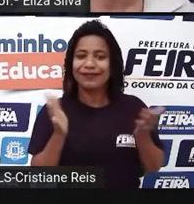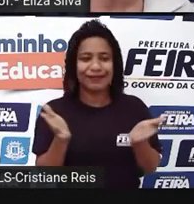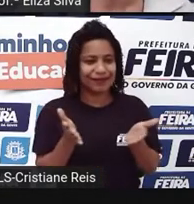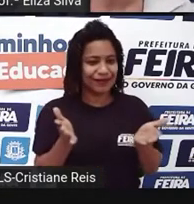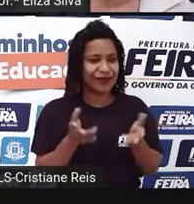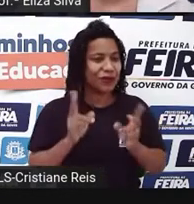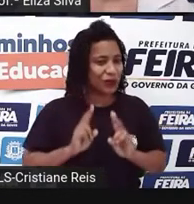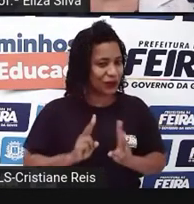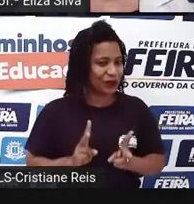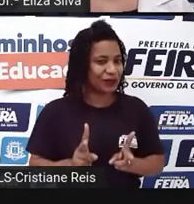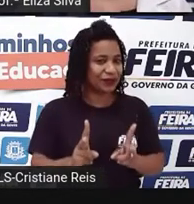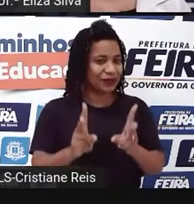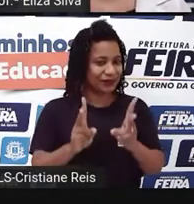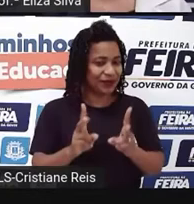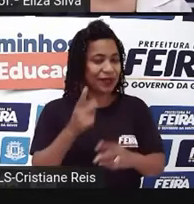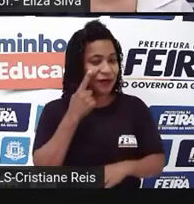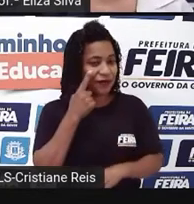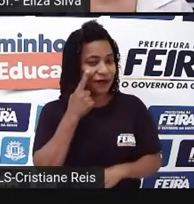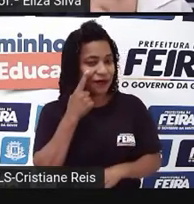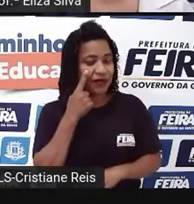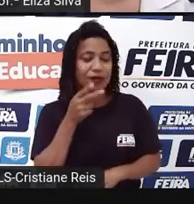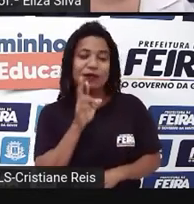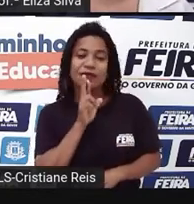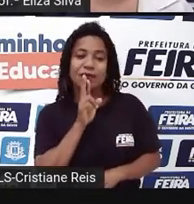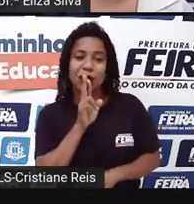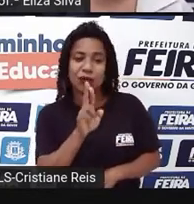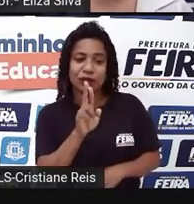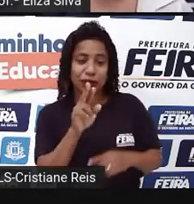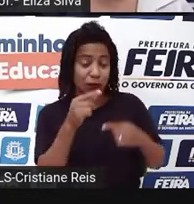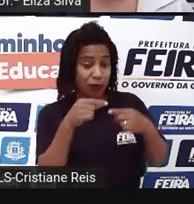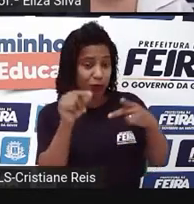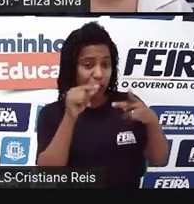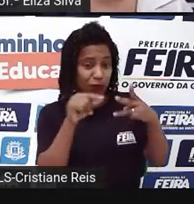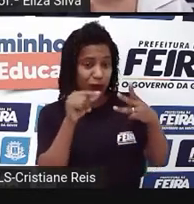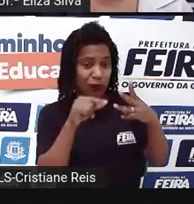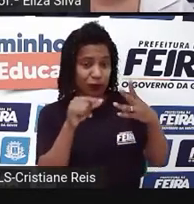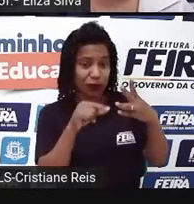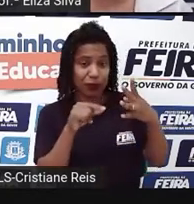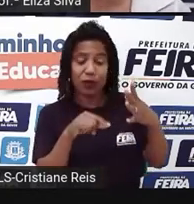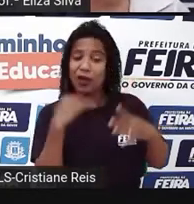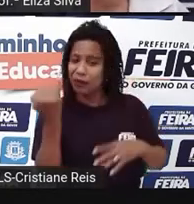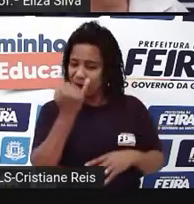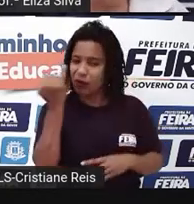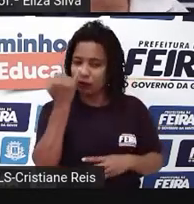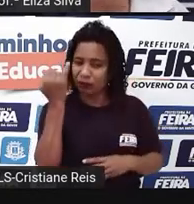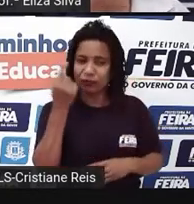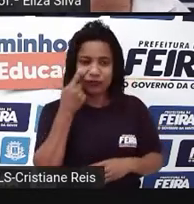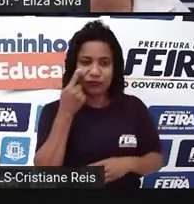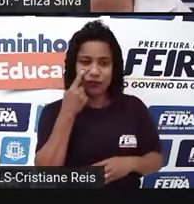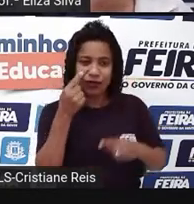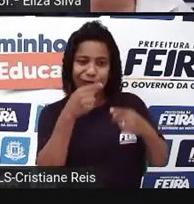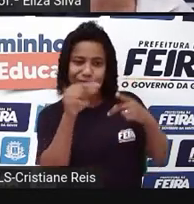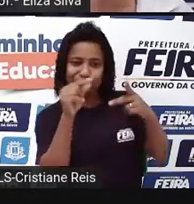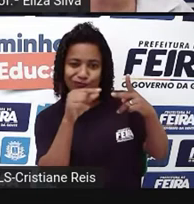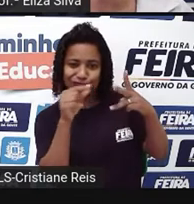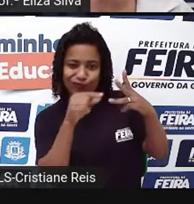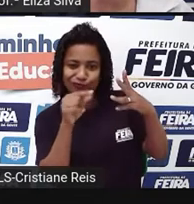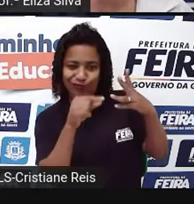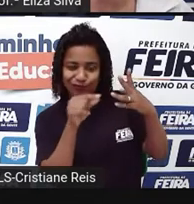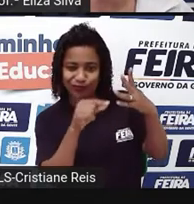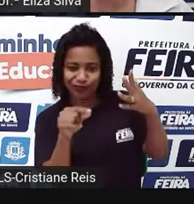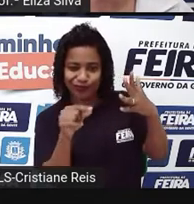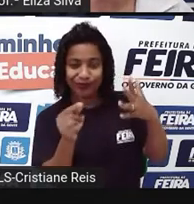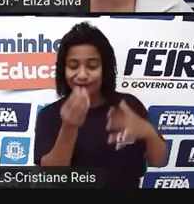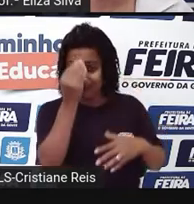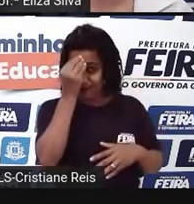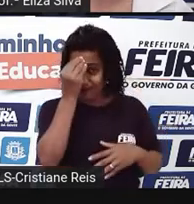agora ver as respostas, porque eu quero chamar a atenção de vocês para um pequeno detalhe que é importantíssimo para a gente aprender